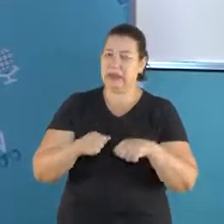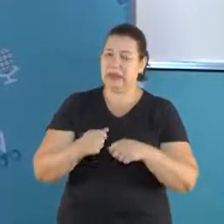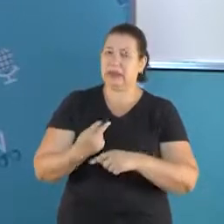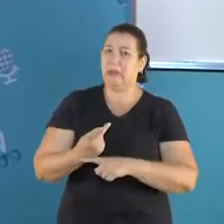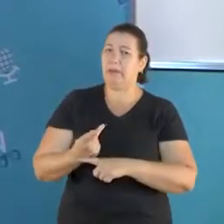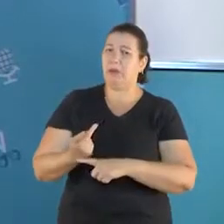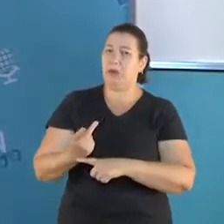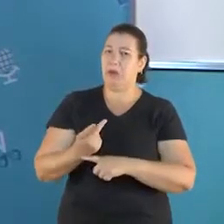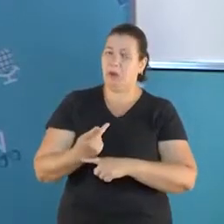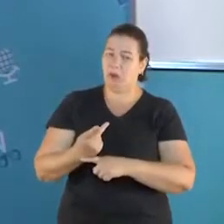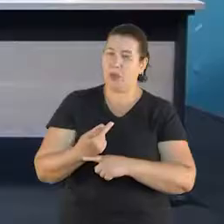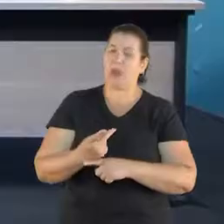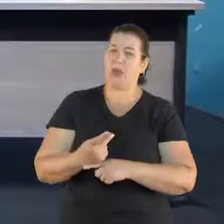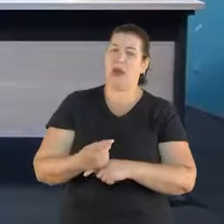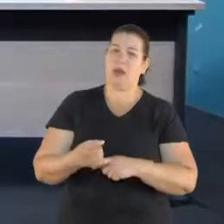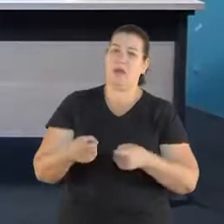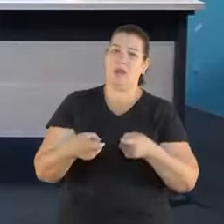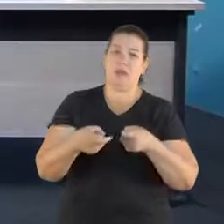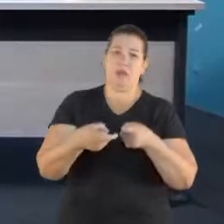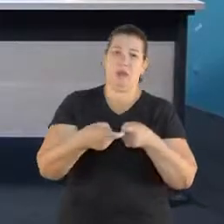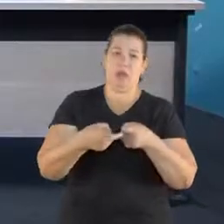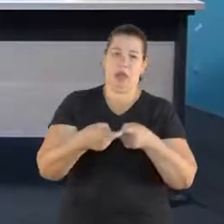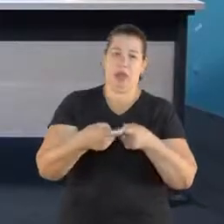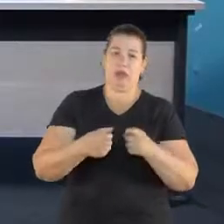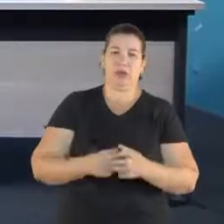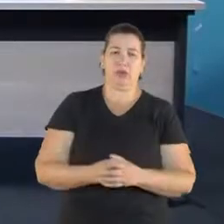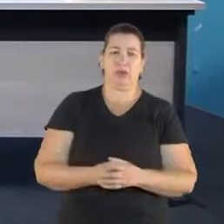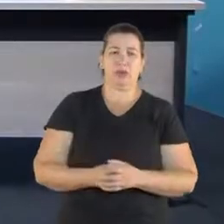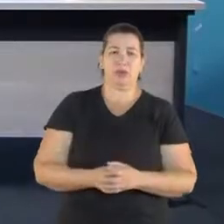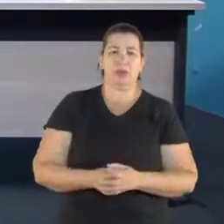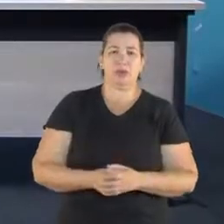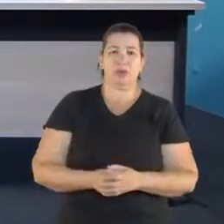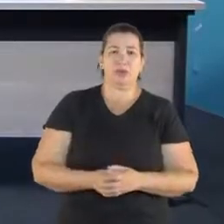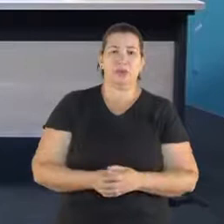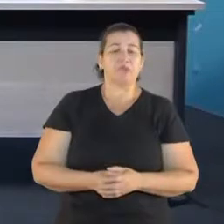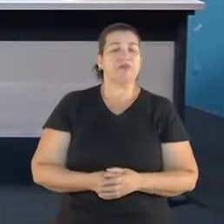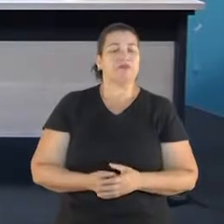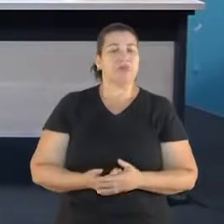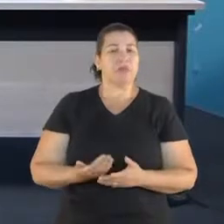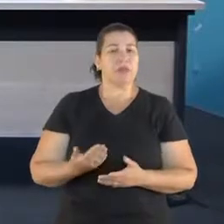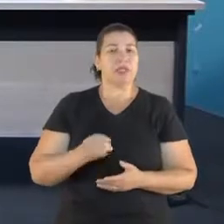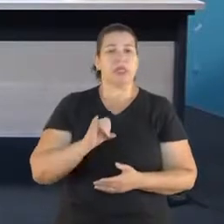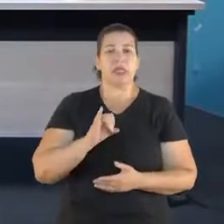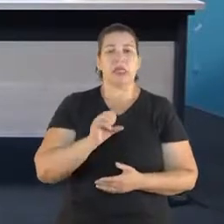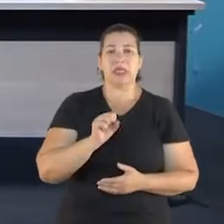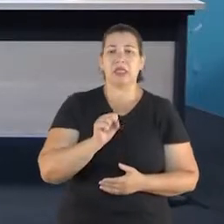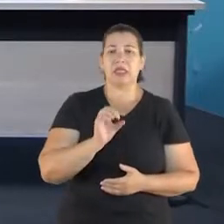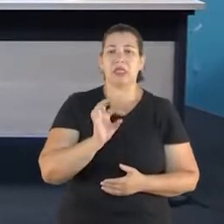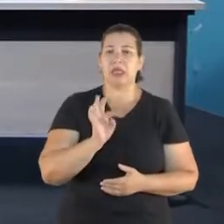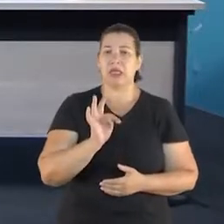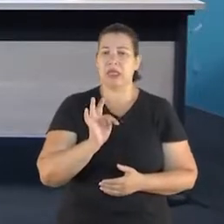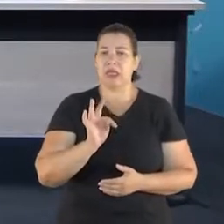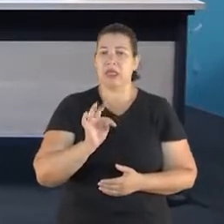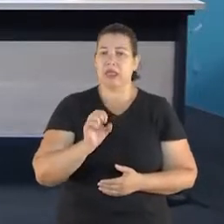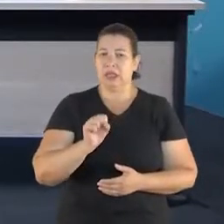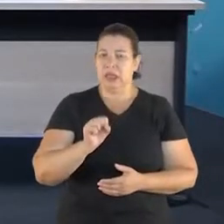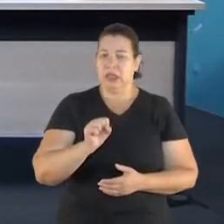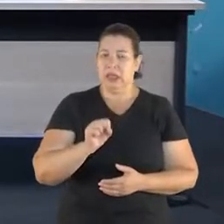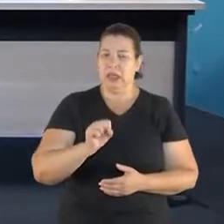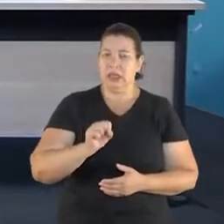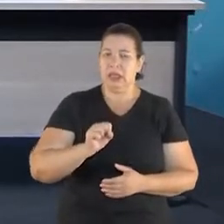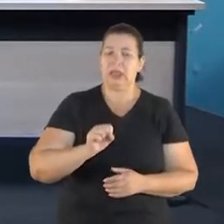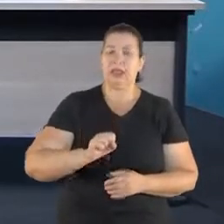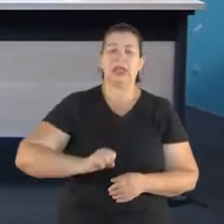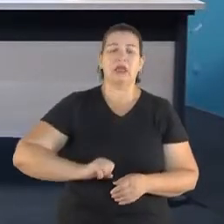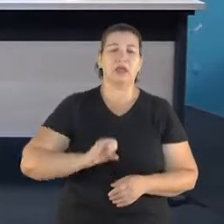essencial procurar atendimento médico. Um detalhe que é muito importante é o fato de que essa denominação que a gente usa atualmente, que é